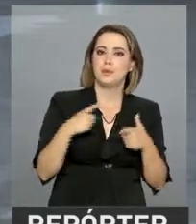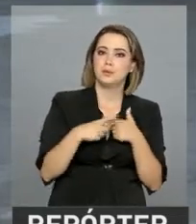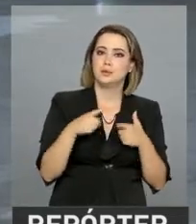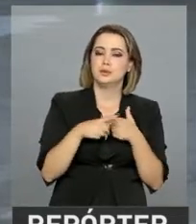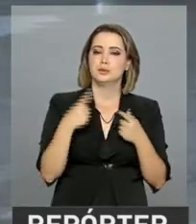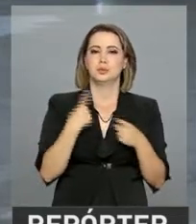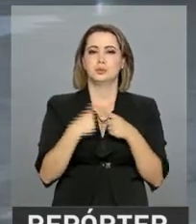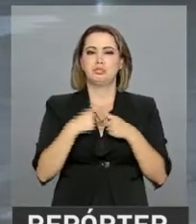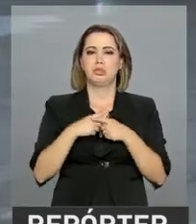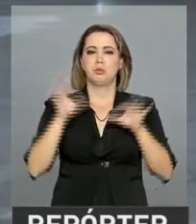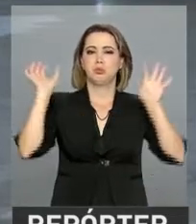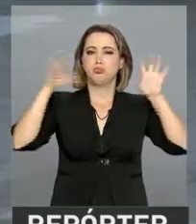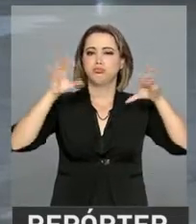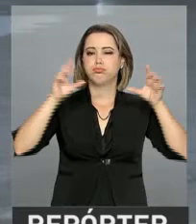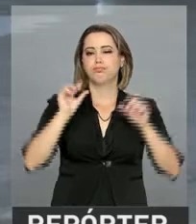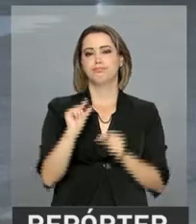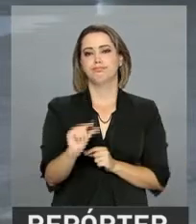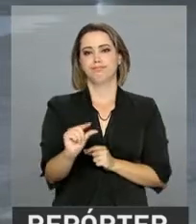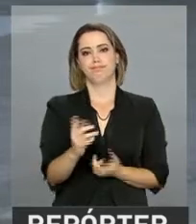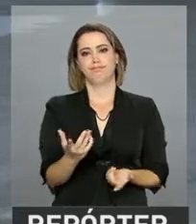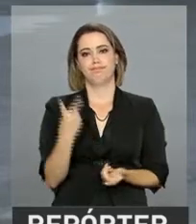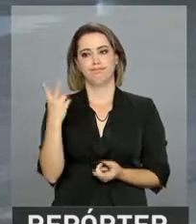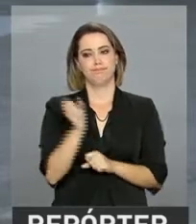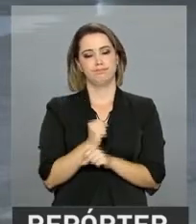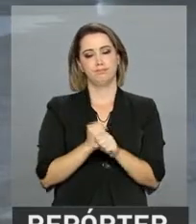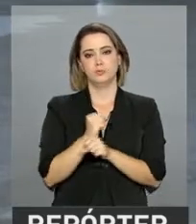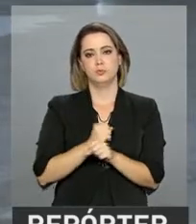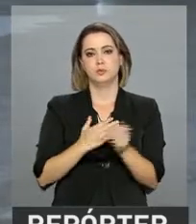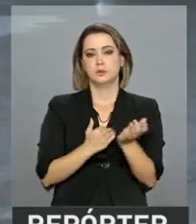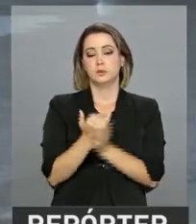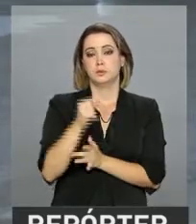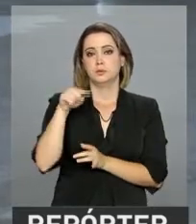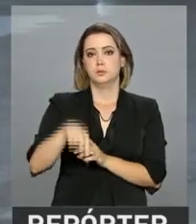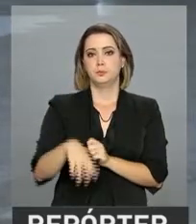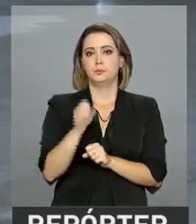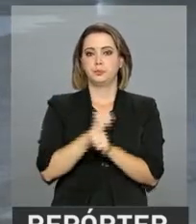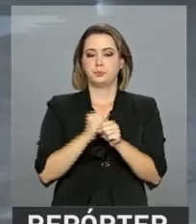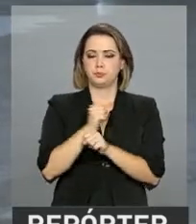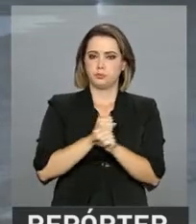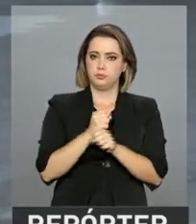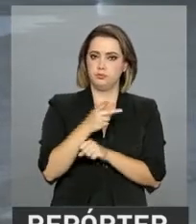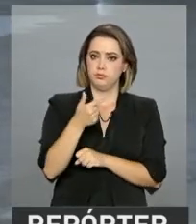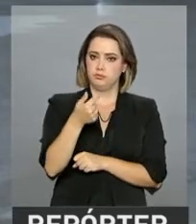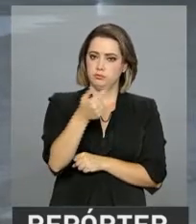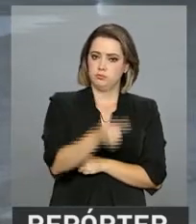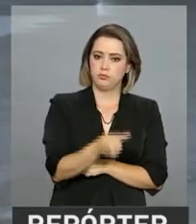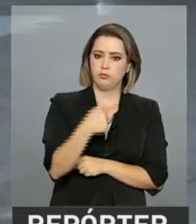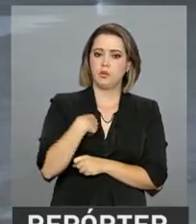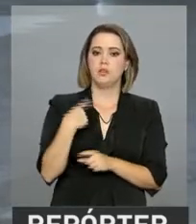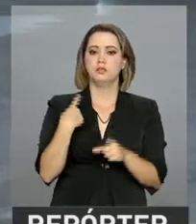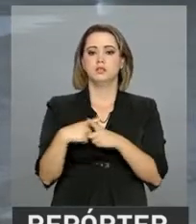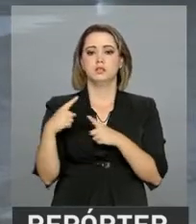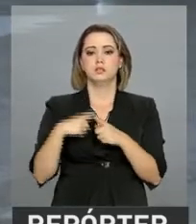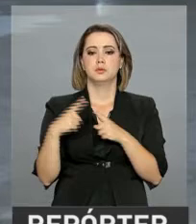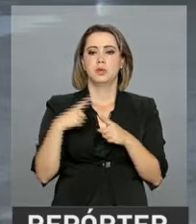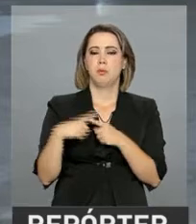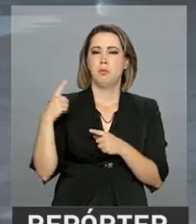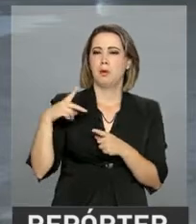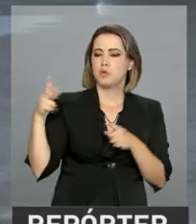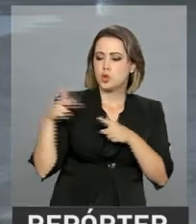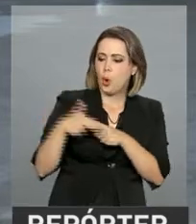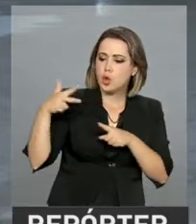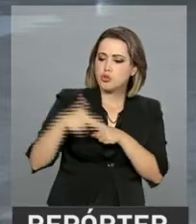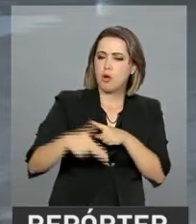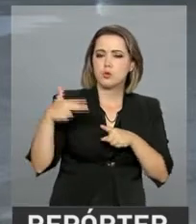baixo nível de chuvas nos últimos dois anos desde o começo deste ano de 2017 a população enfrenta um racionamento de